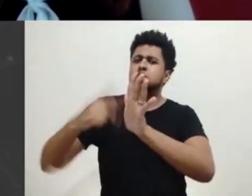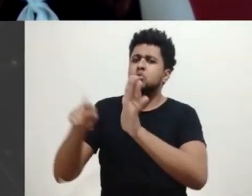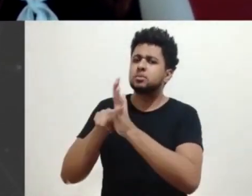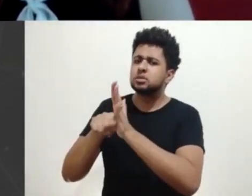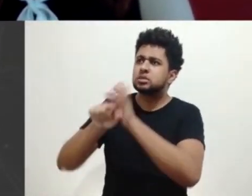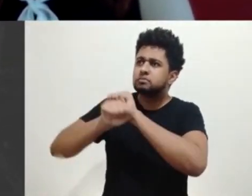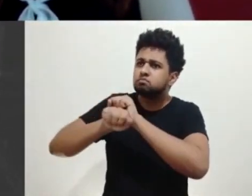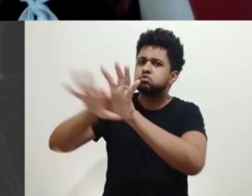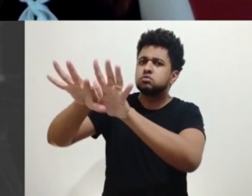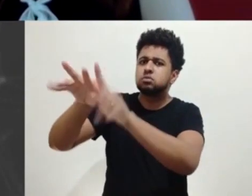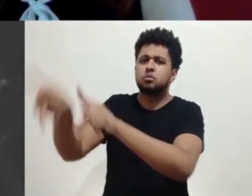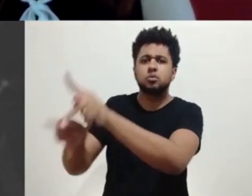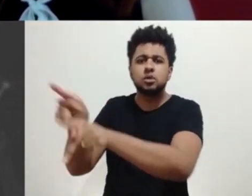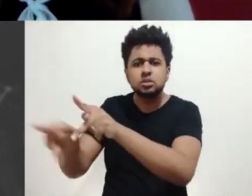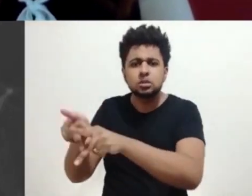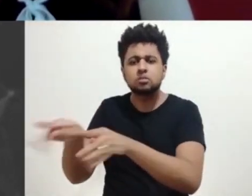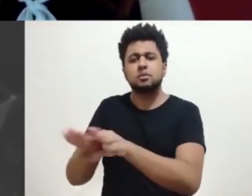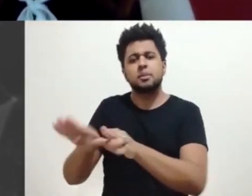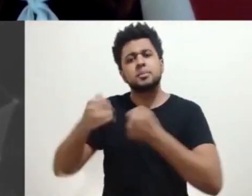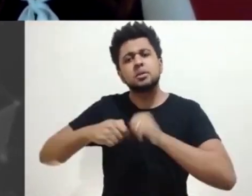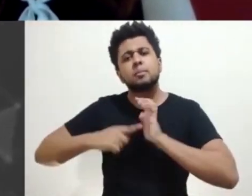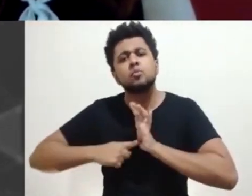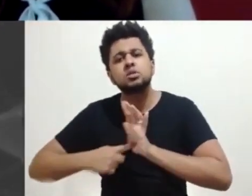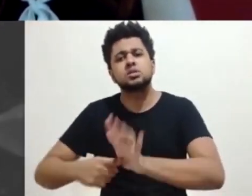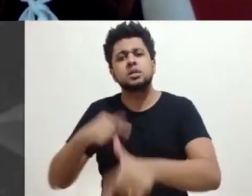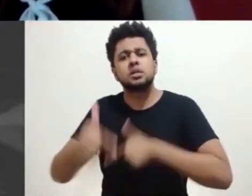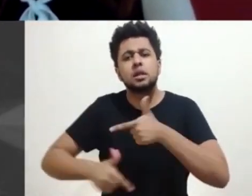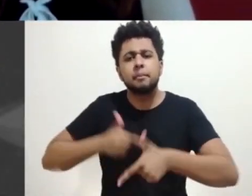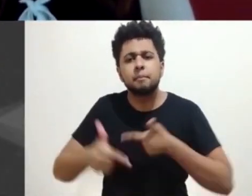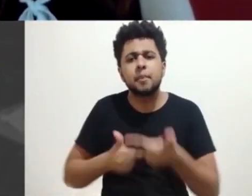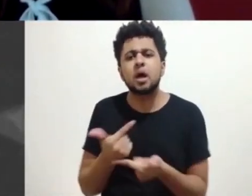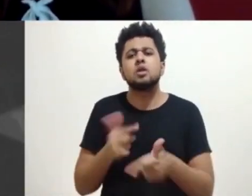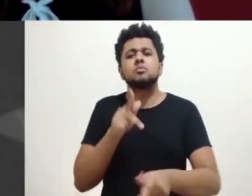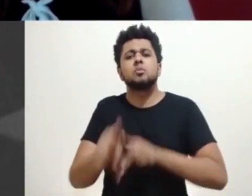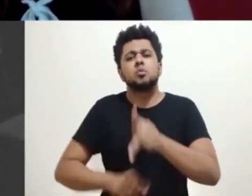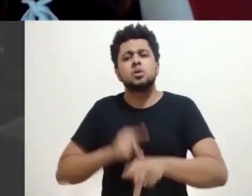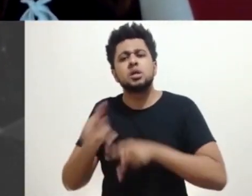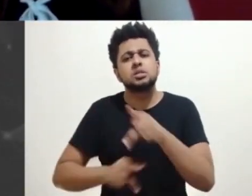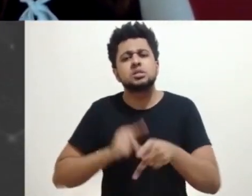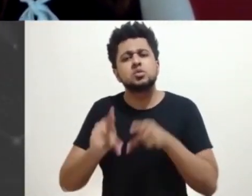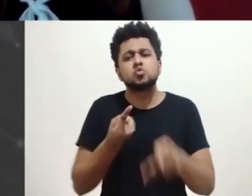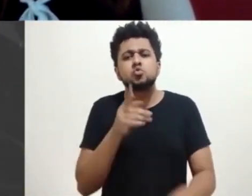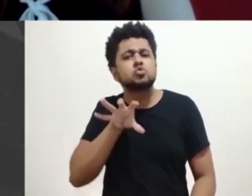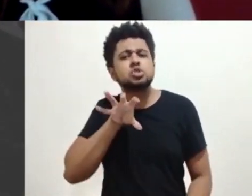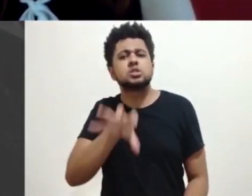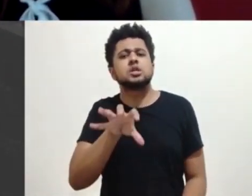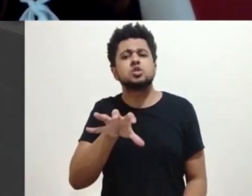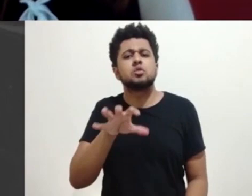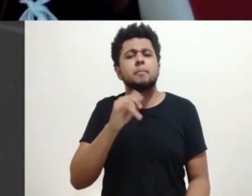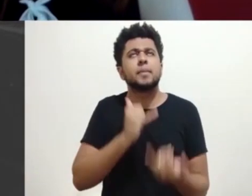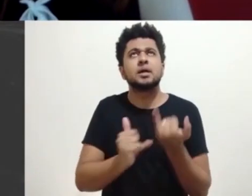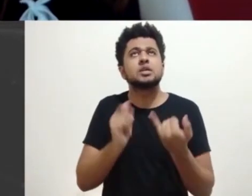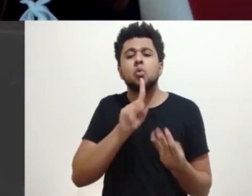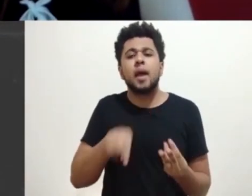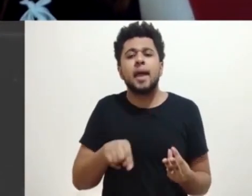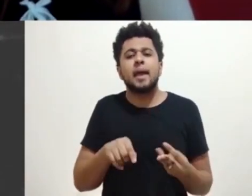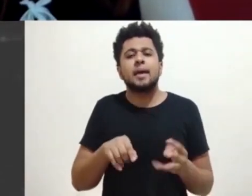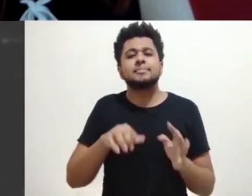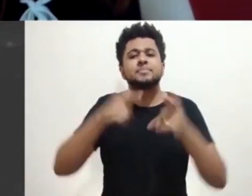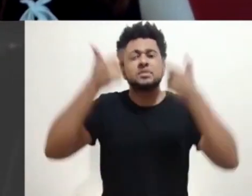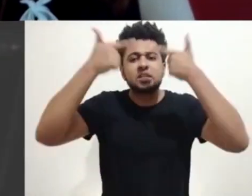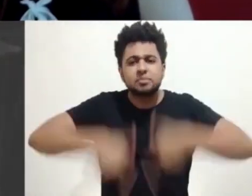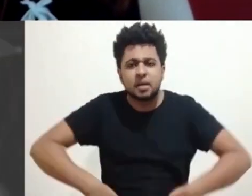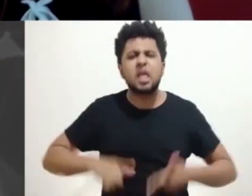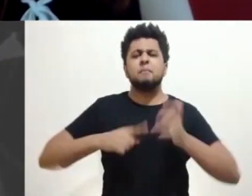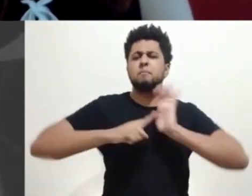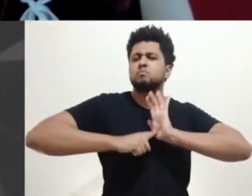ele também tem que se mostrar a serviço da população de uma forma, vamos dizer, mas não é mais transparente, é mais